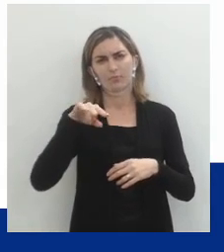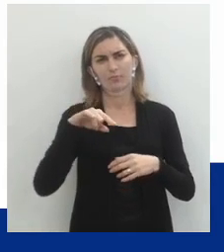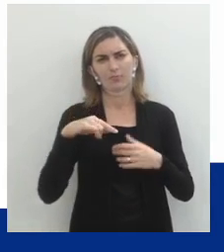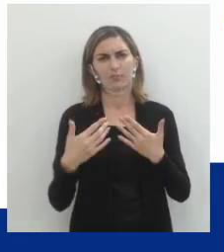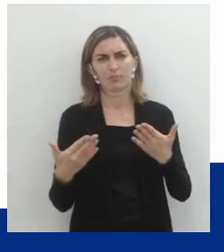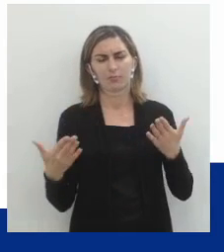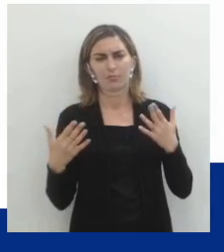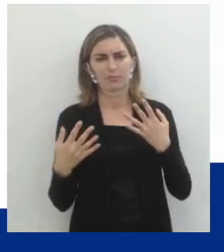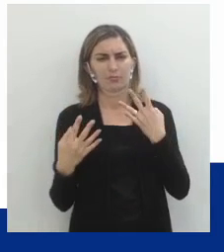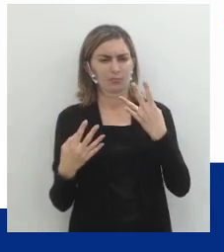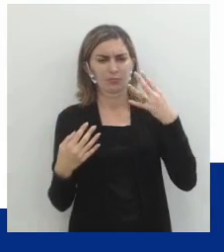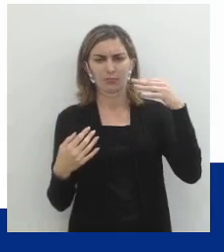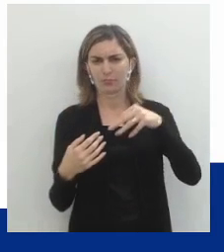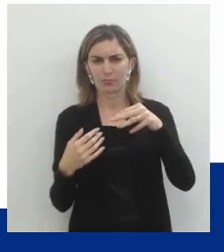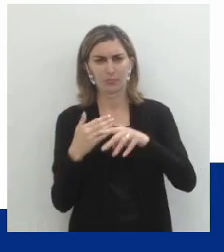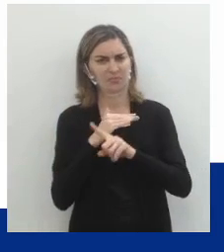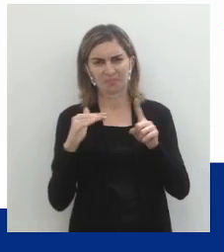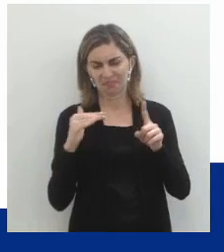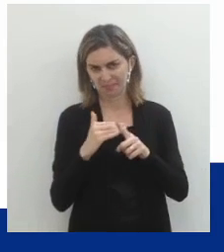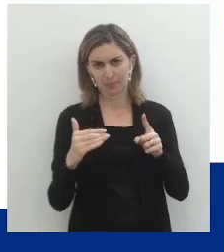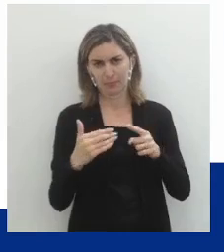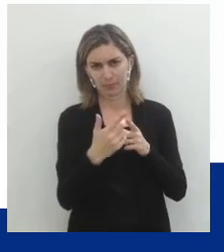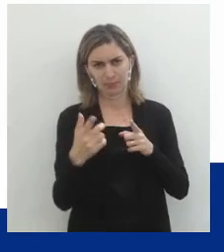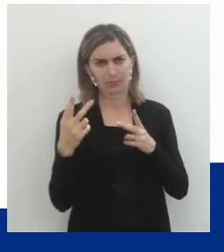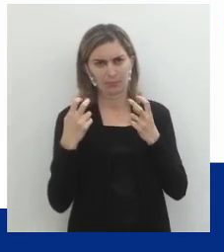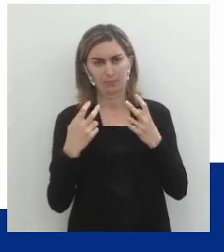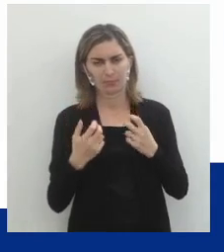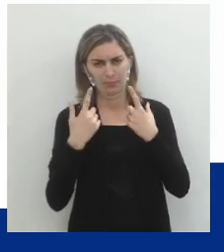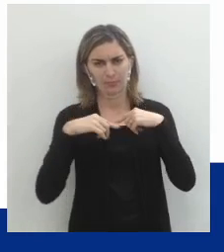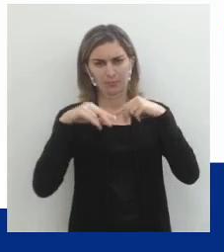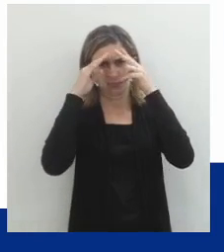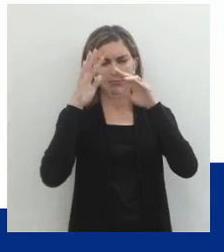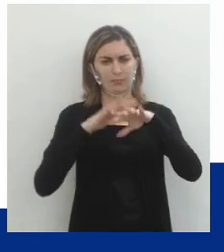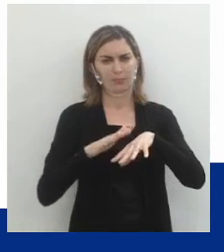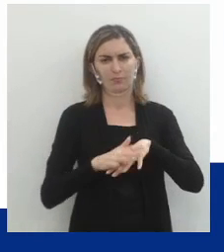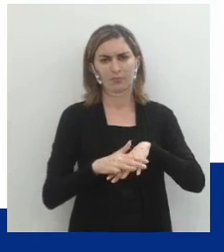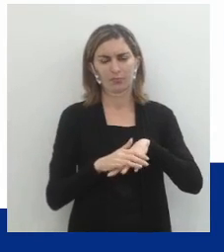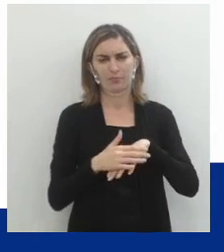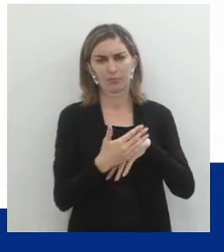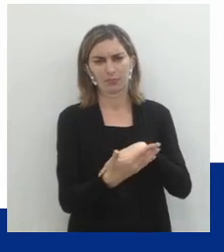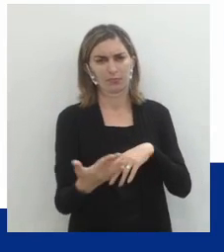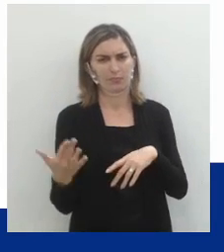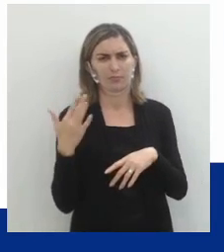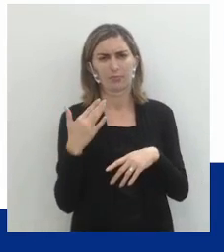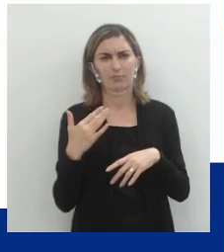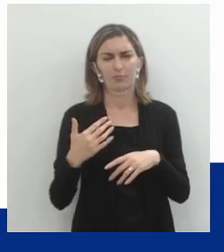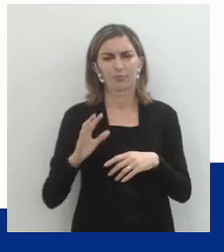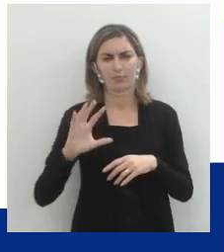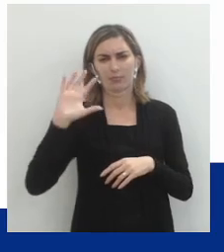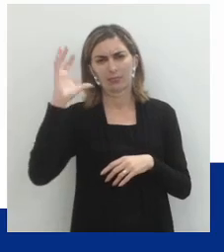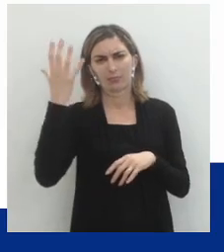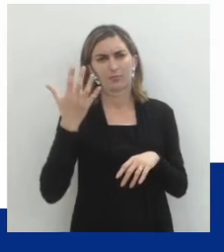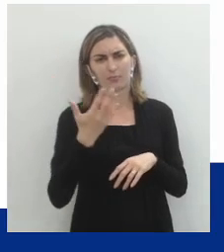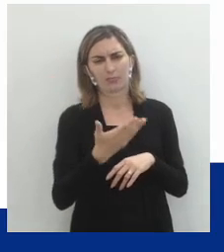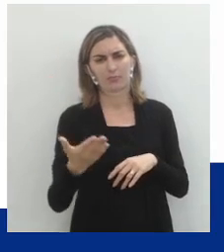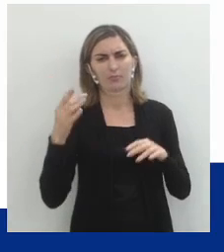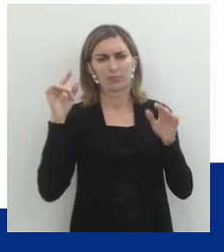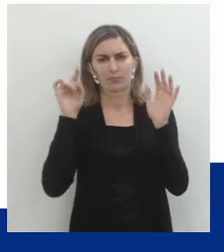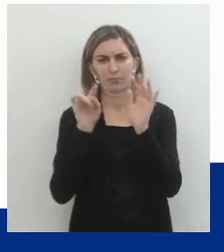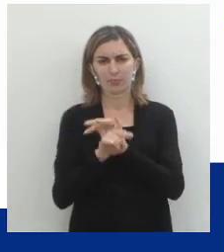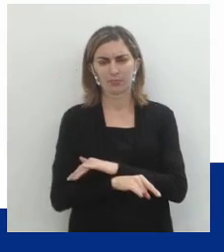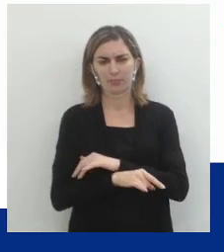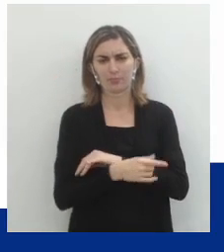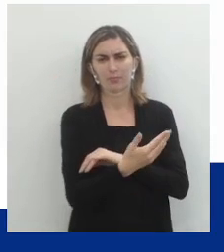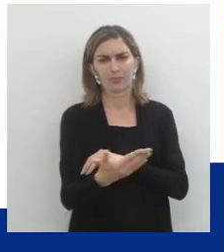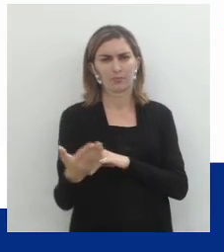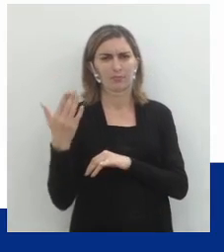gigante vai durar 4 minutos e meio. Tu percebeu essa linguagem matemática por trás do processo? Então, o que acontece? A pergunta